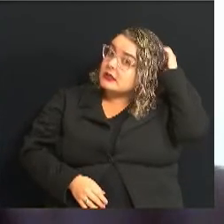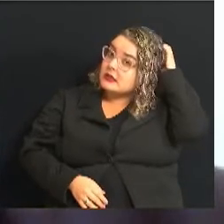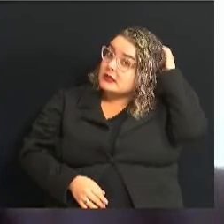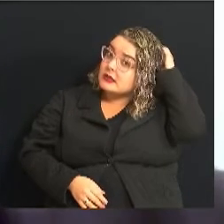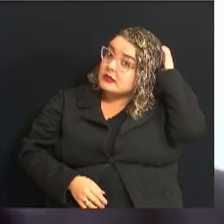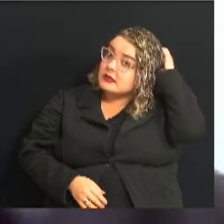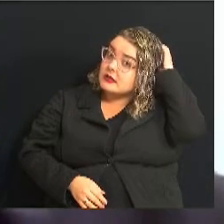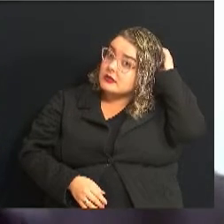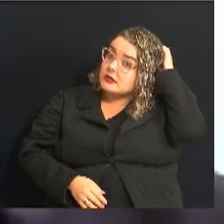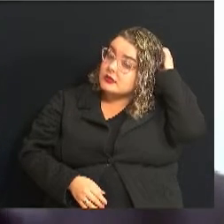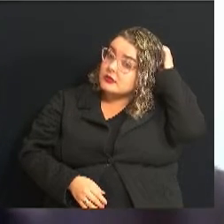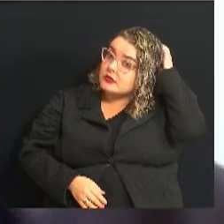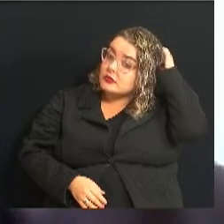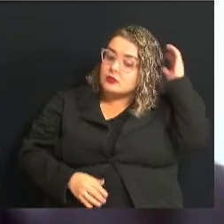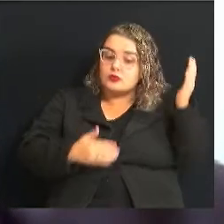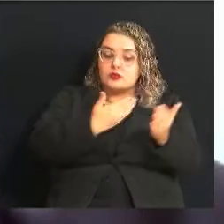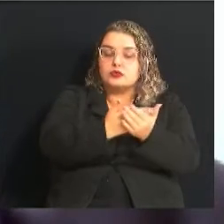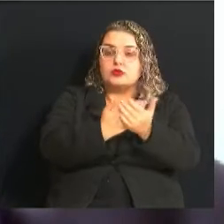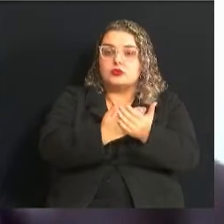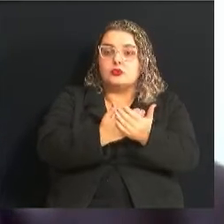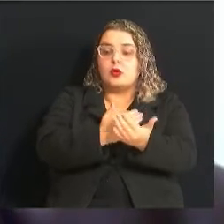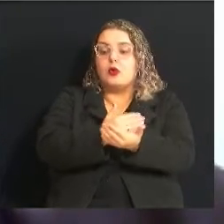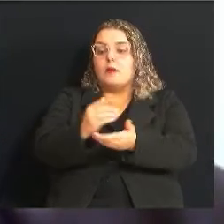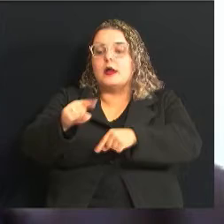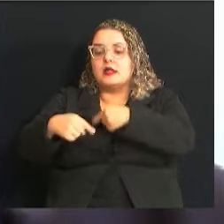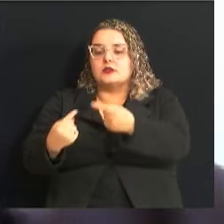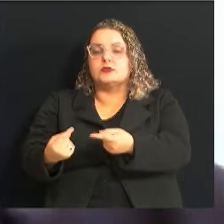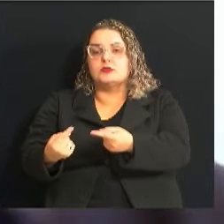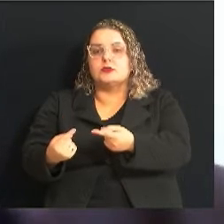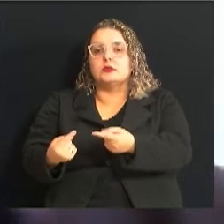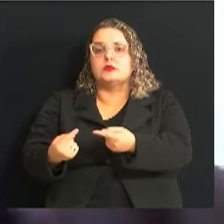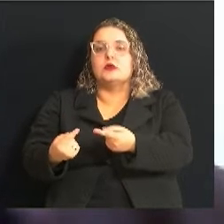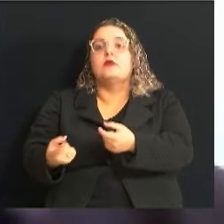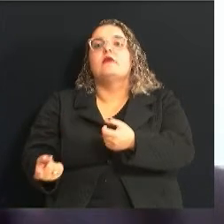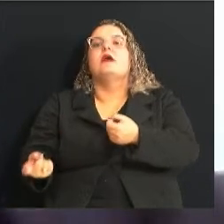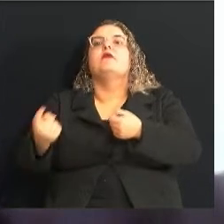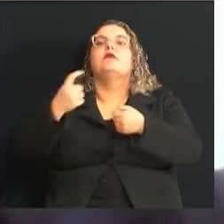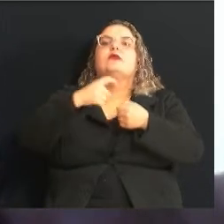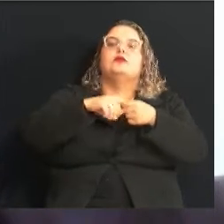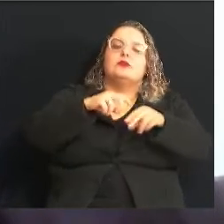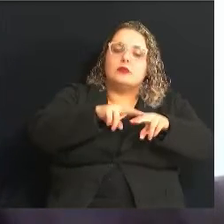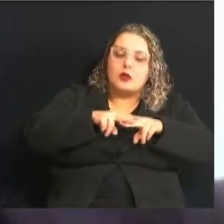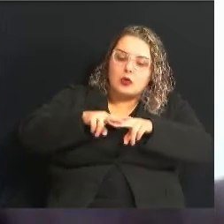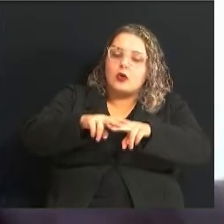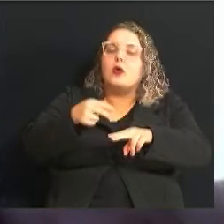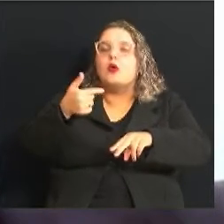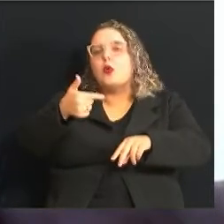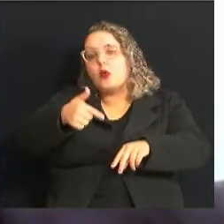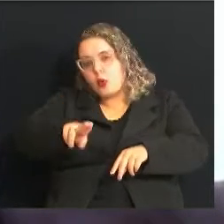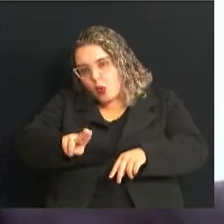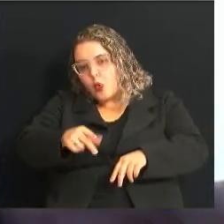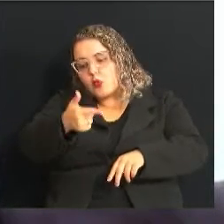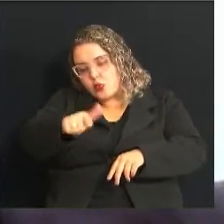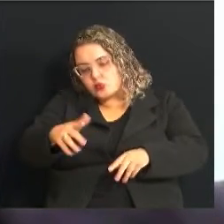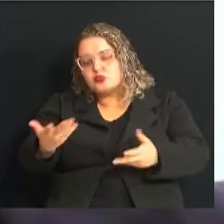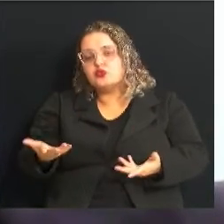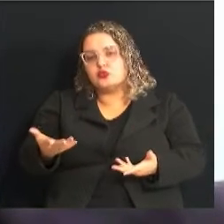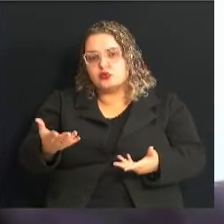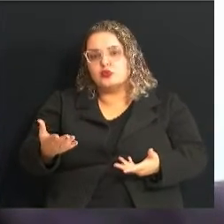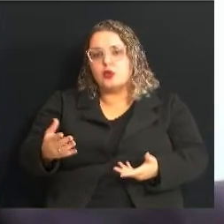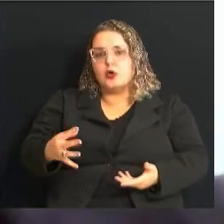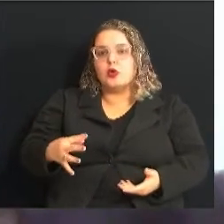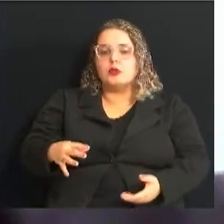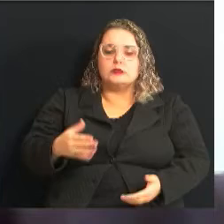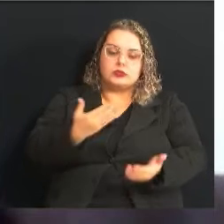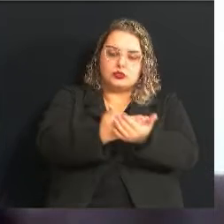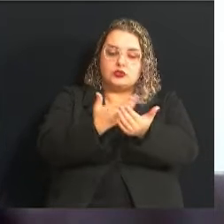você sabe que um pouquinho mais para frente, você vai voltar para fazer uma revisão ou dar sequência à área do conhecimento que você estava estudando